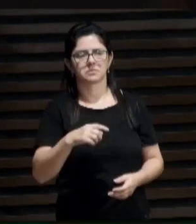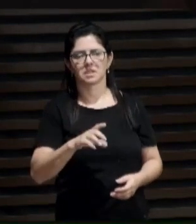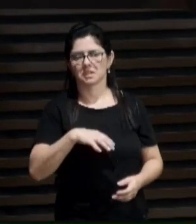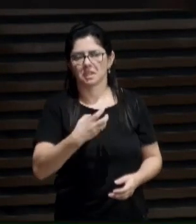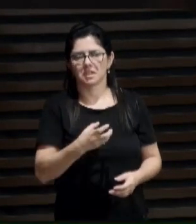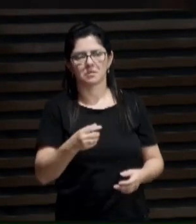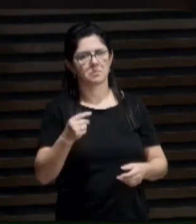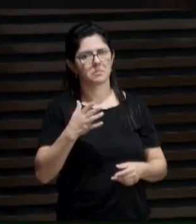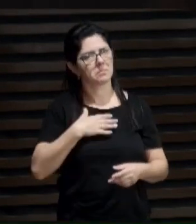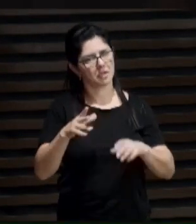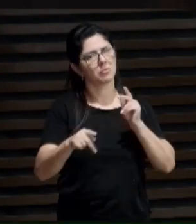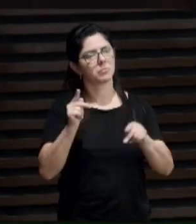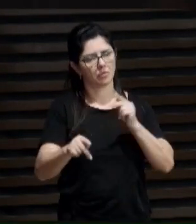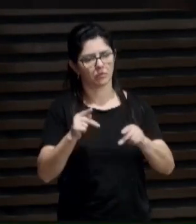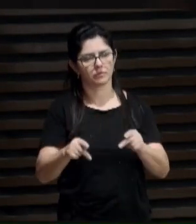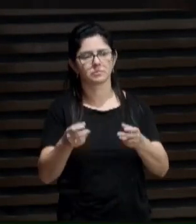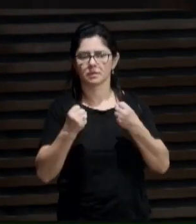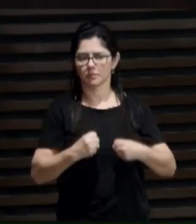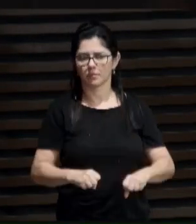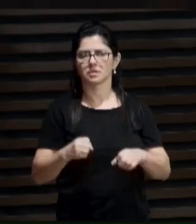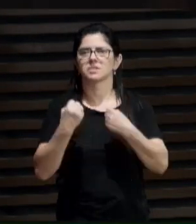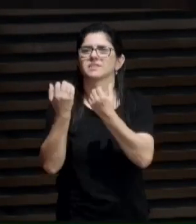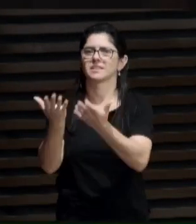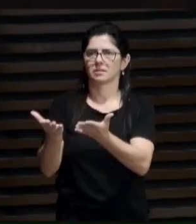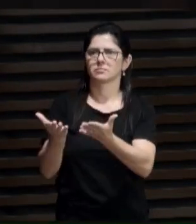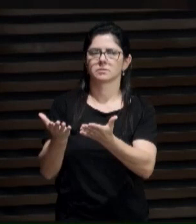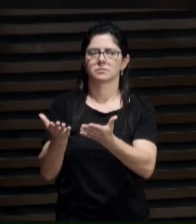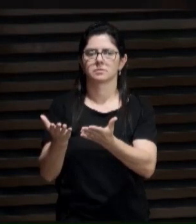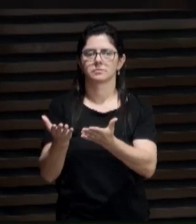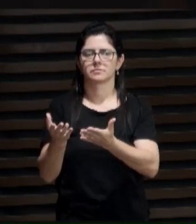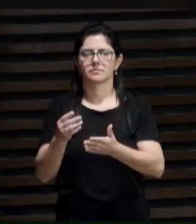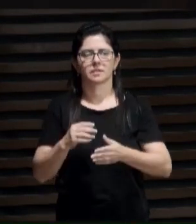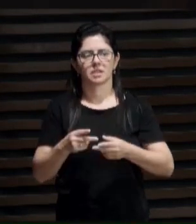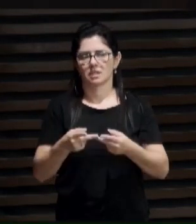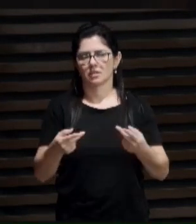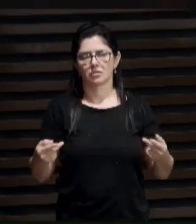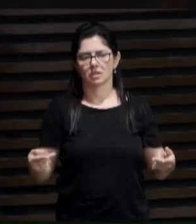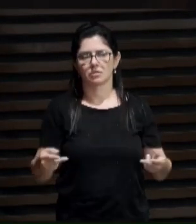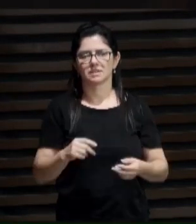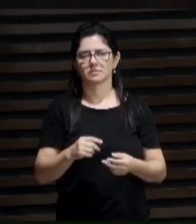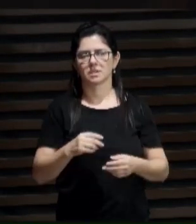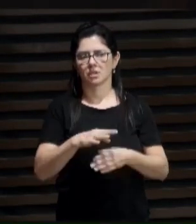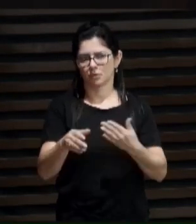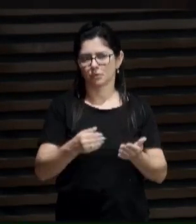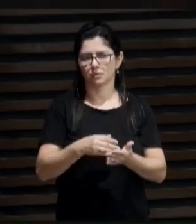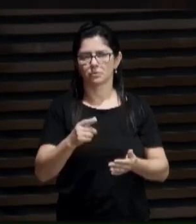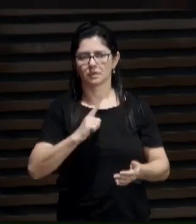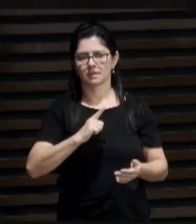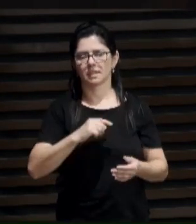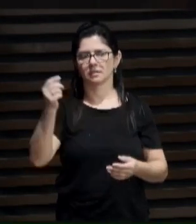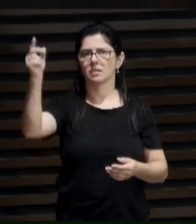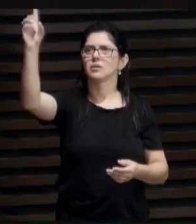povo para que pudéssemos te dar alguma coisa? Tudo o que temos vem de ti, e